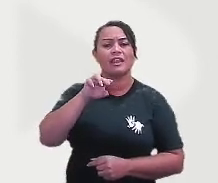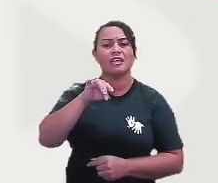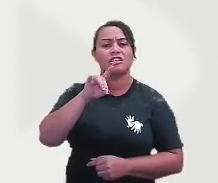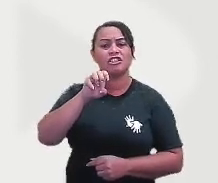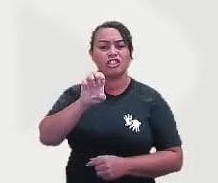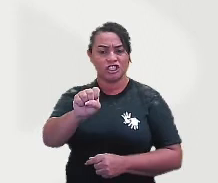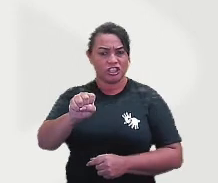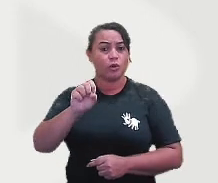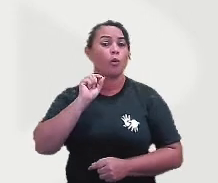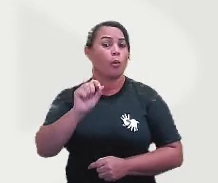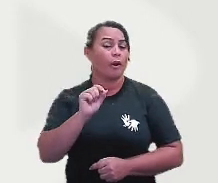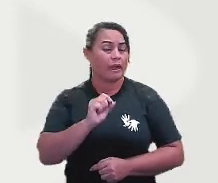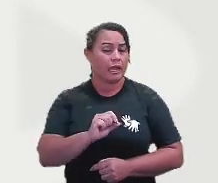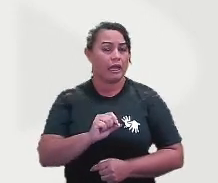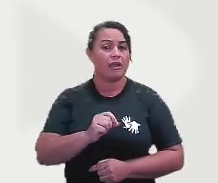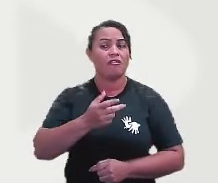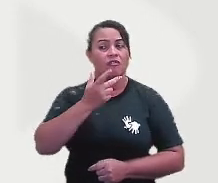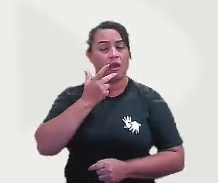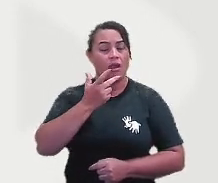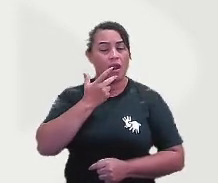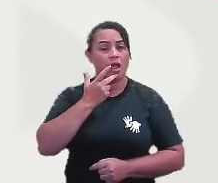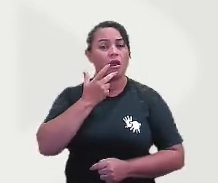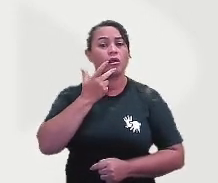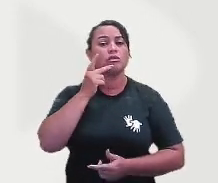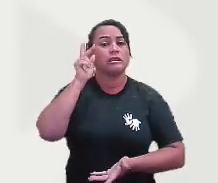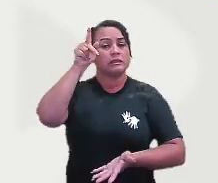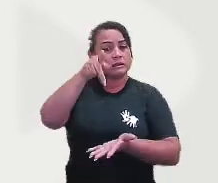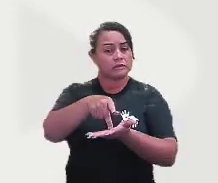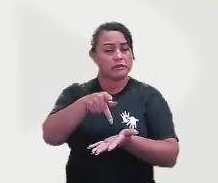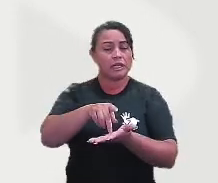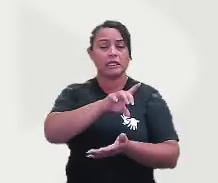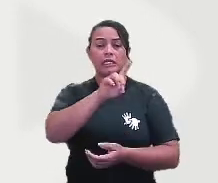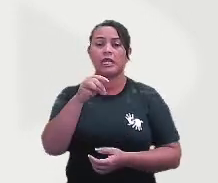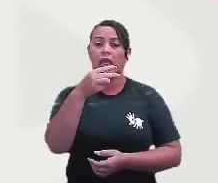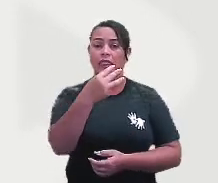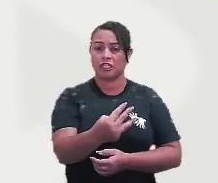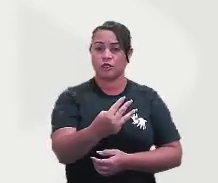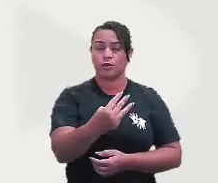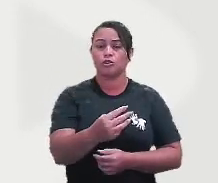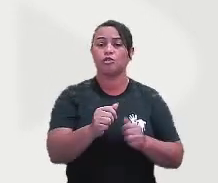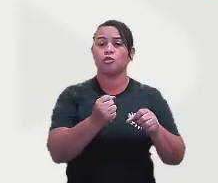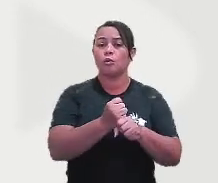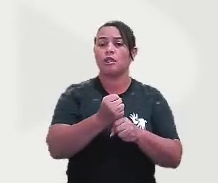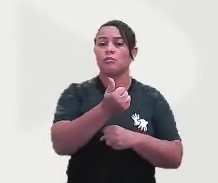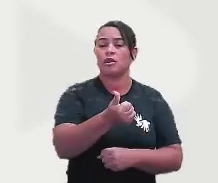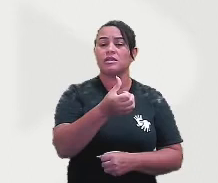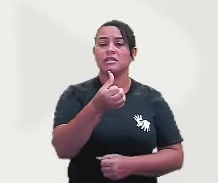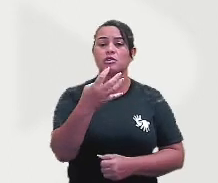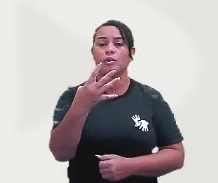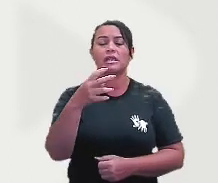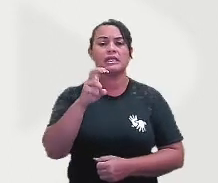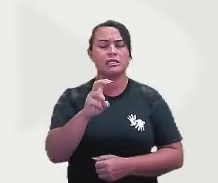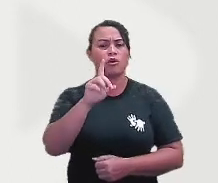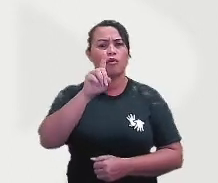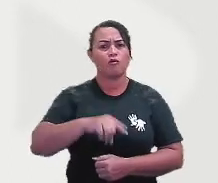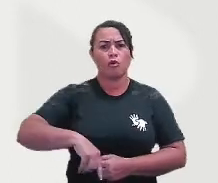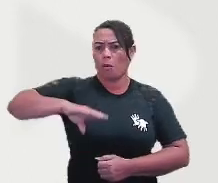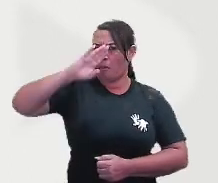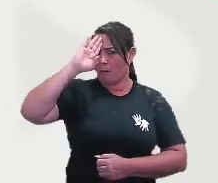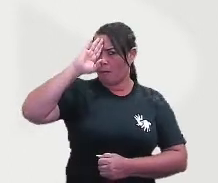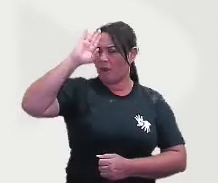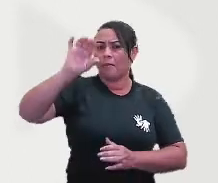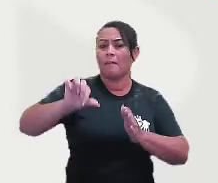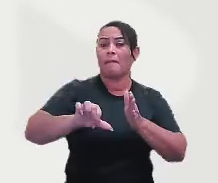assim que o dia 3 de agosto de 1645 foi o primeiro grande